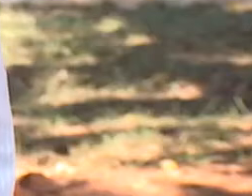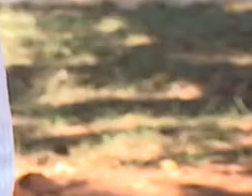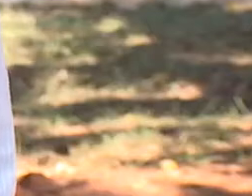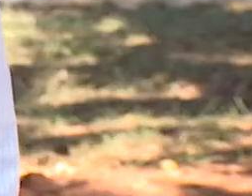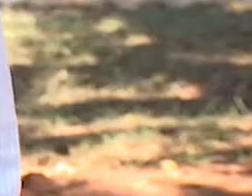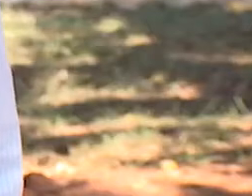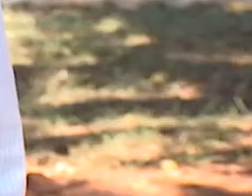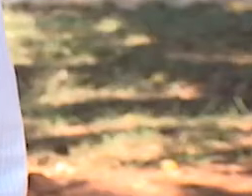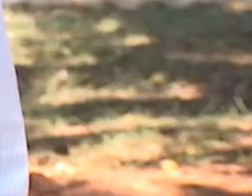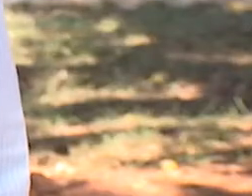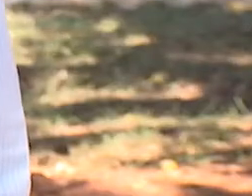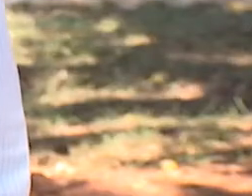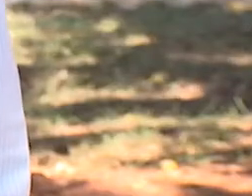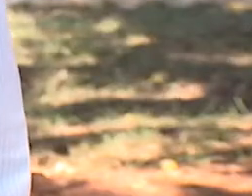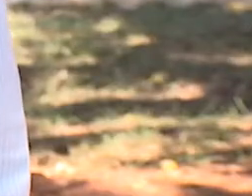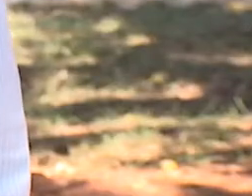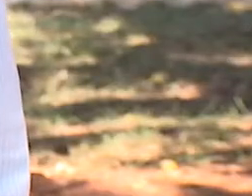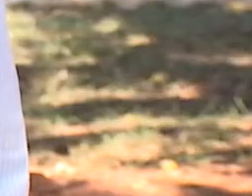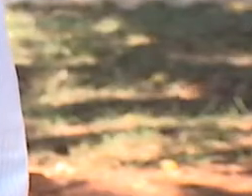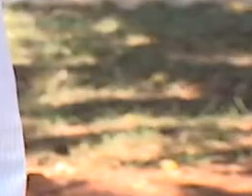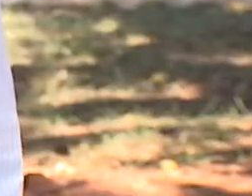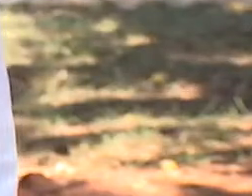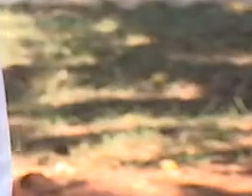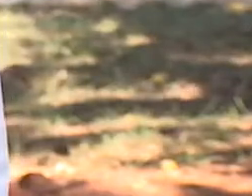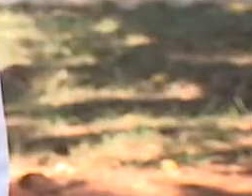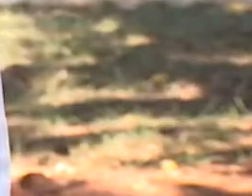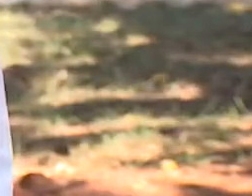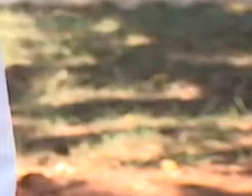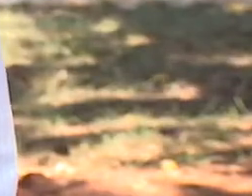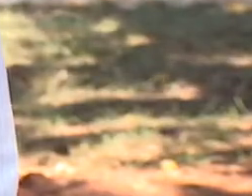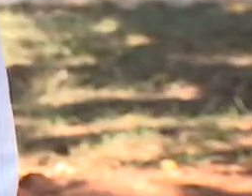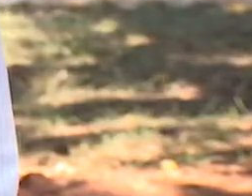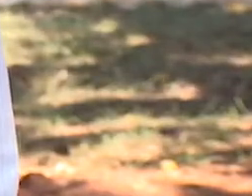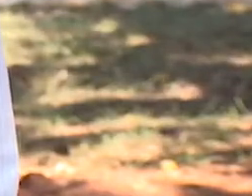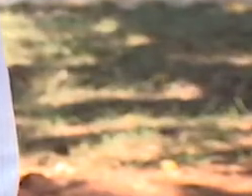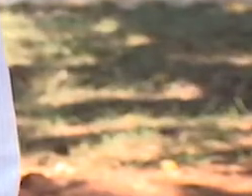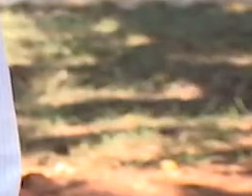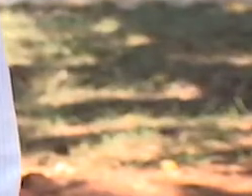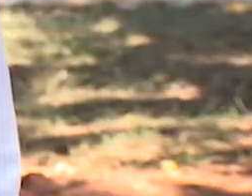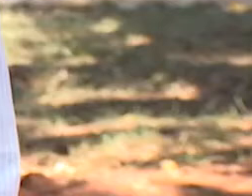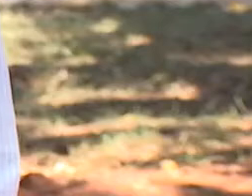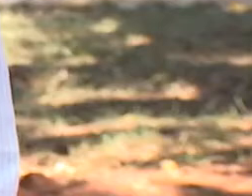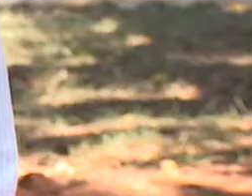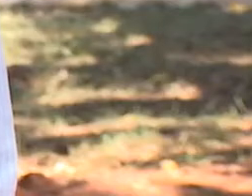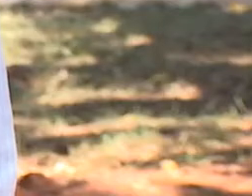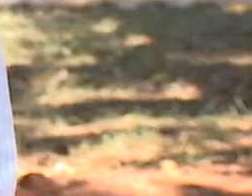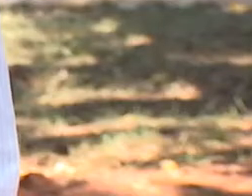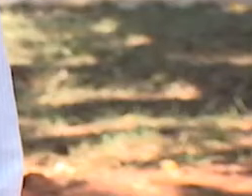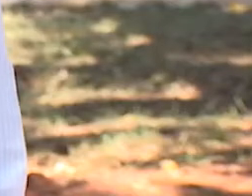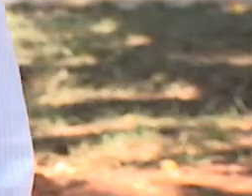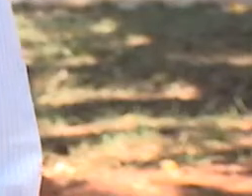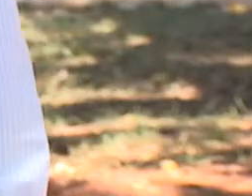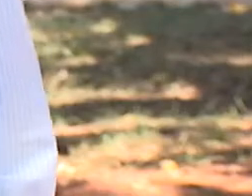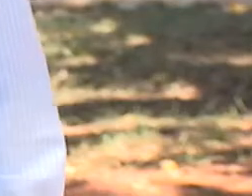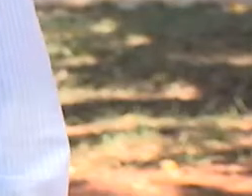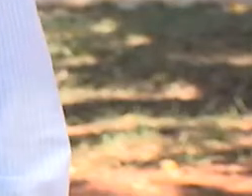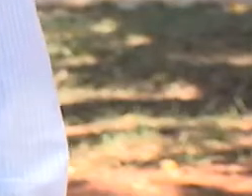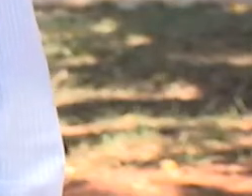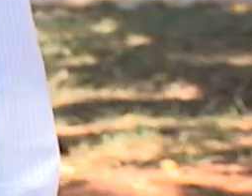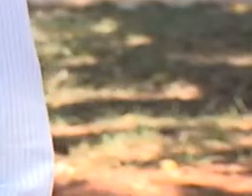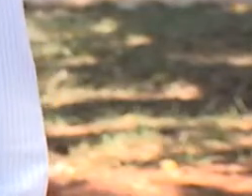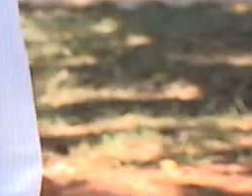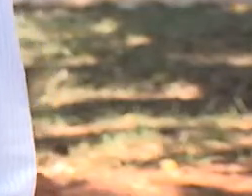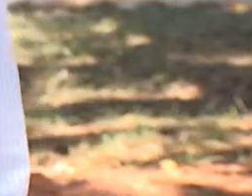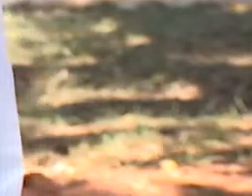Fundação Logosófica, um estudante e um docente. Então, para o pessoal que está chegando agora, resume para a gente o que é, na verdade, a